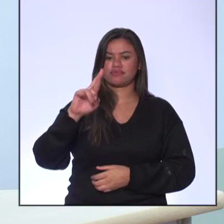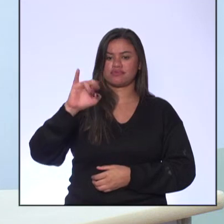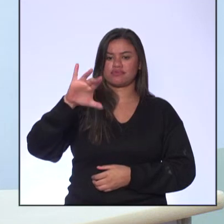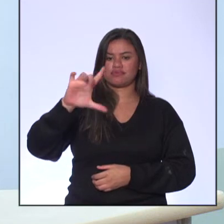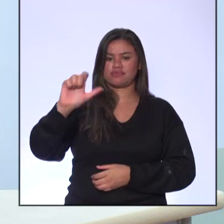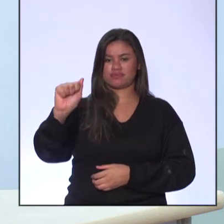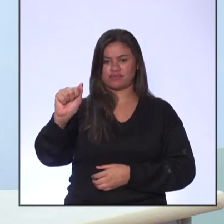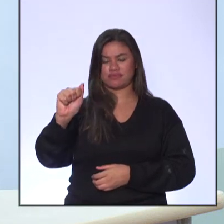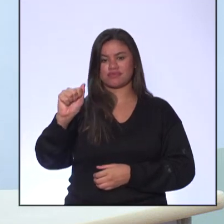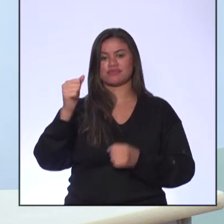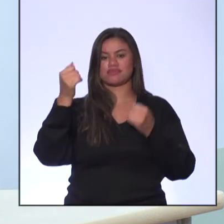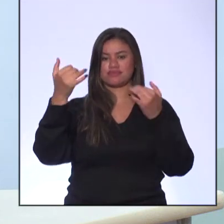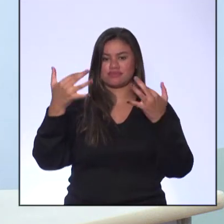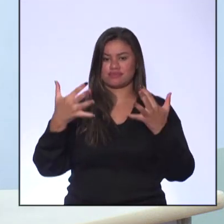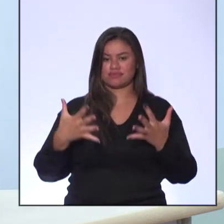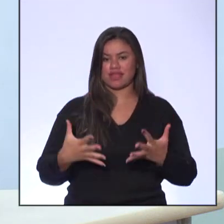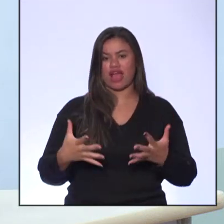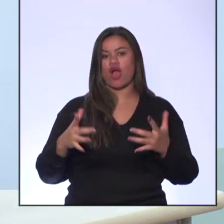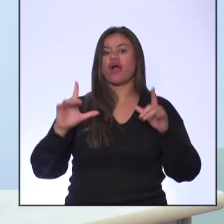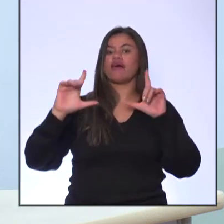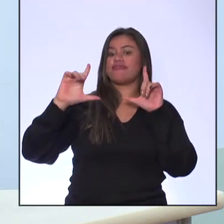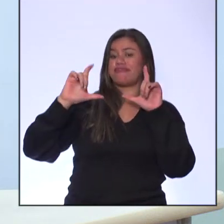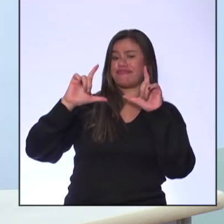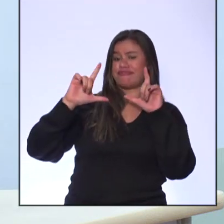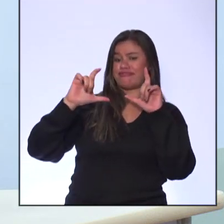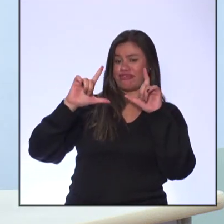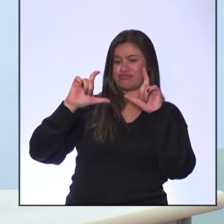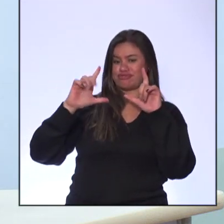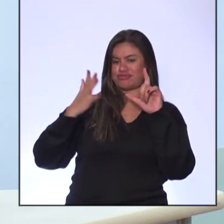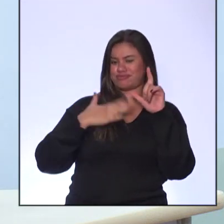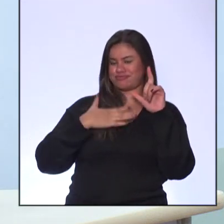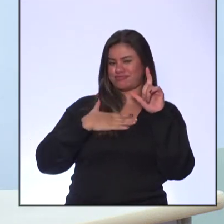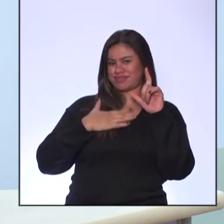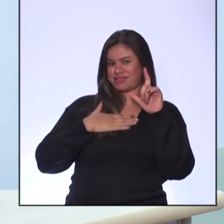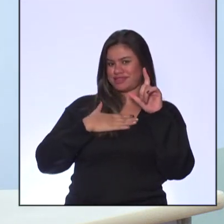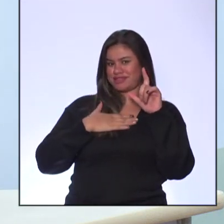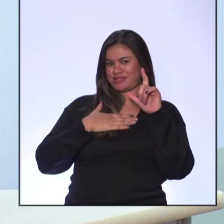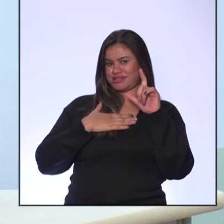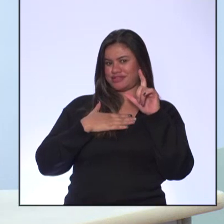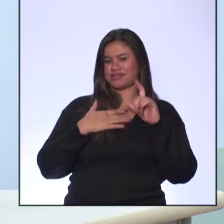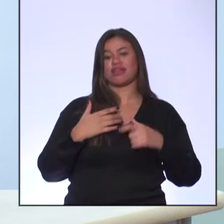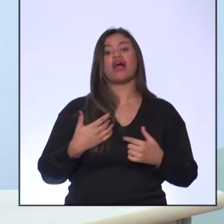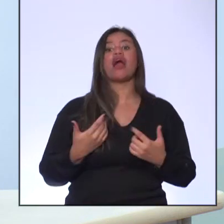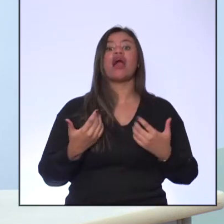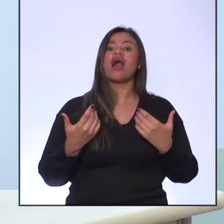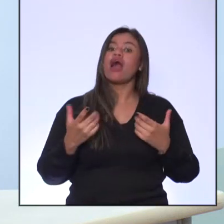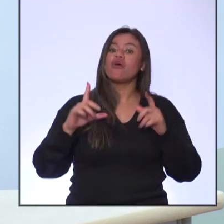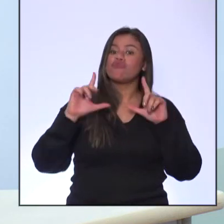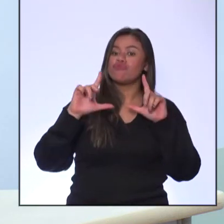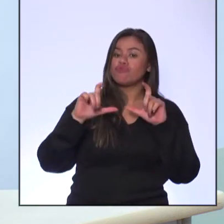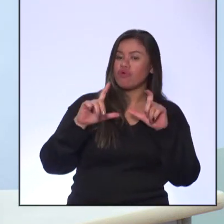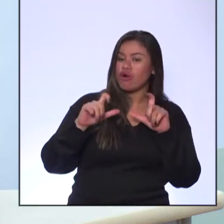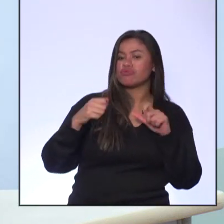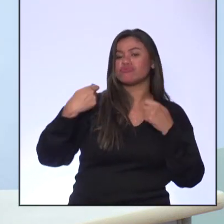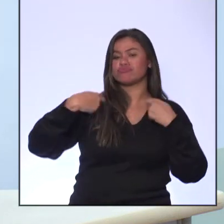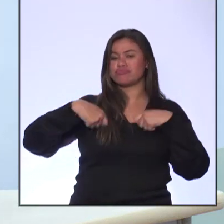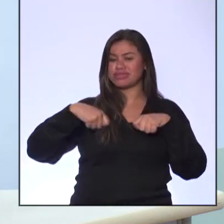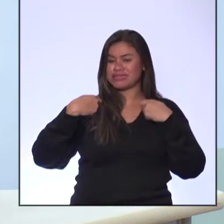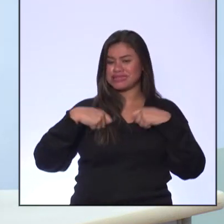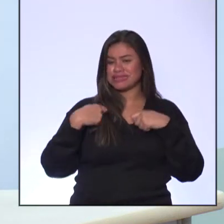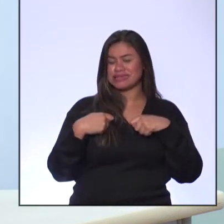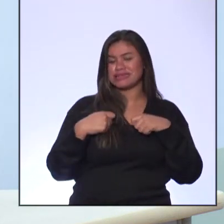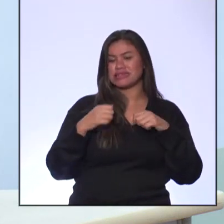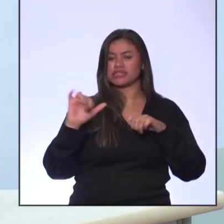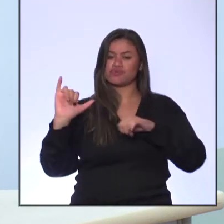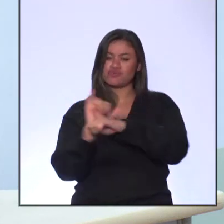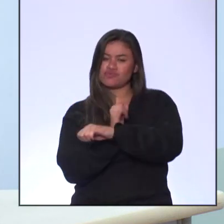no nosso chat das fotos dela. Ela escreveu assim: minhas fotos. Será que essas fotos precisam ser